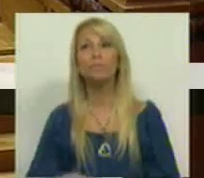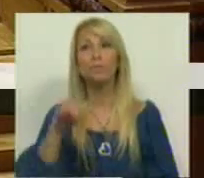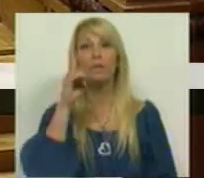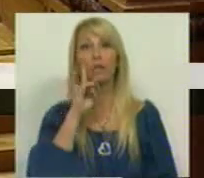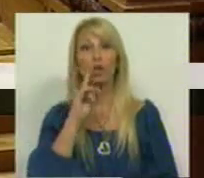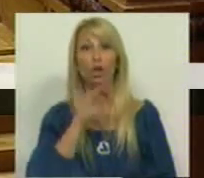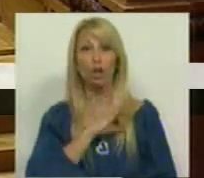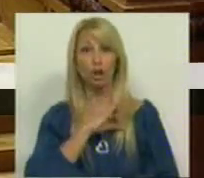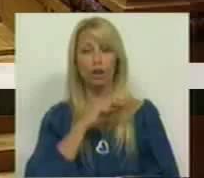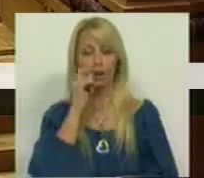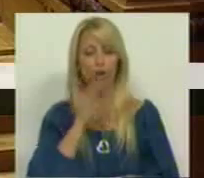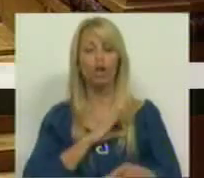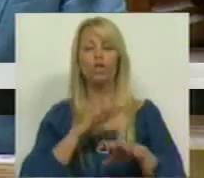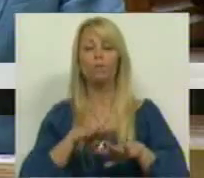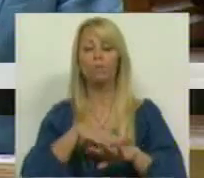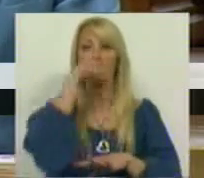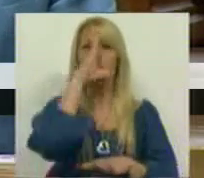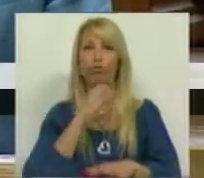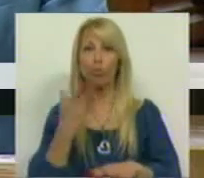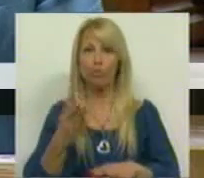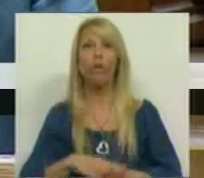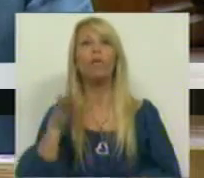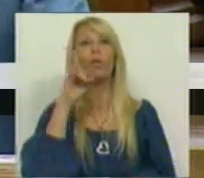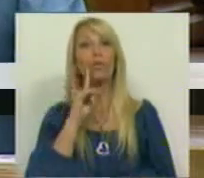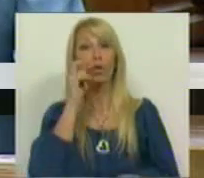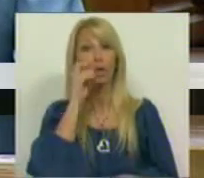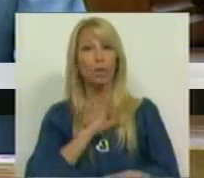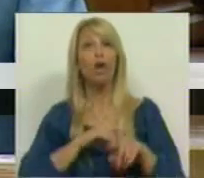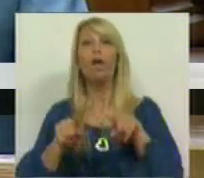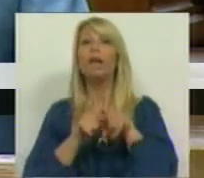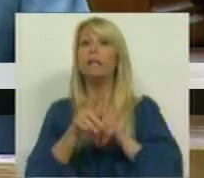senhoras e senhores membros do Governo, senhoras e senhores deputados,